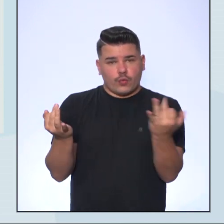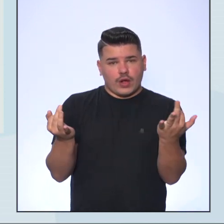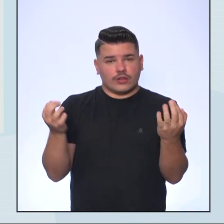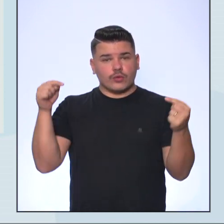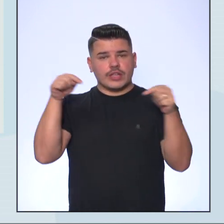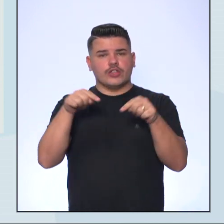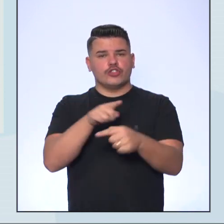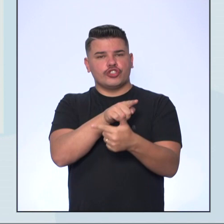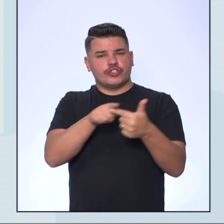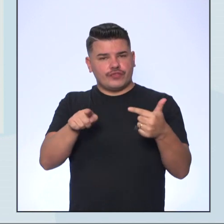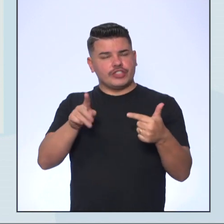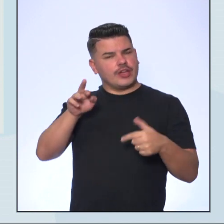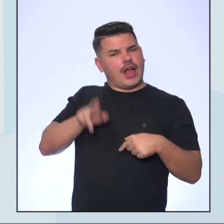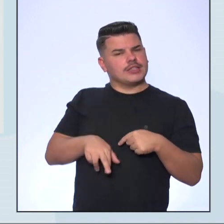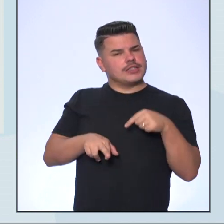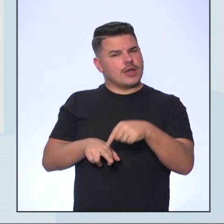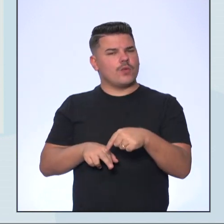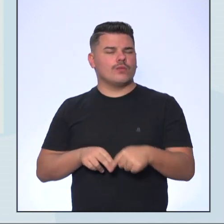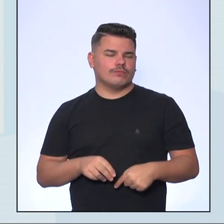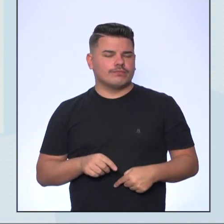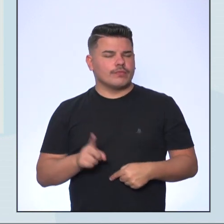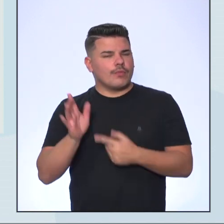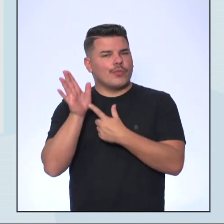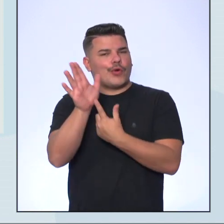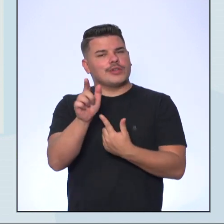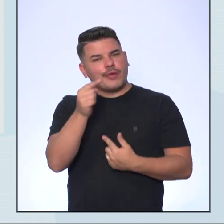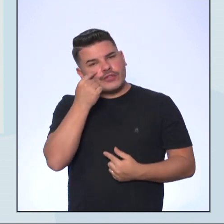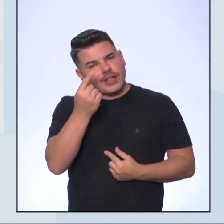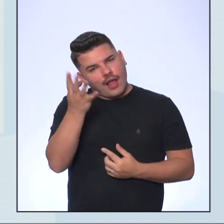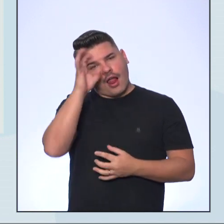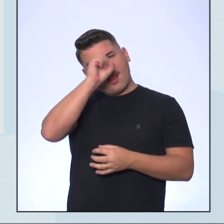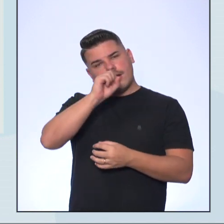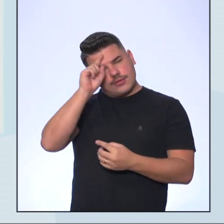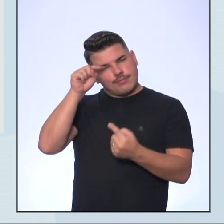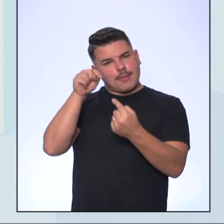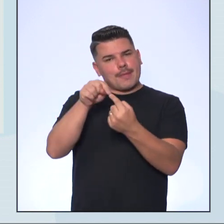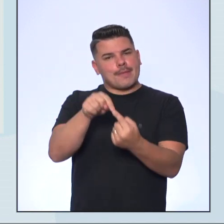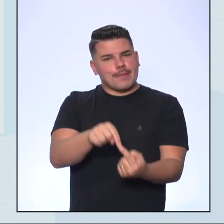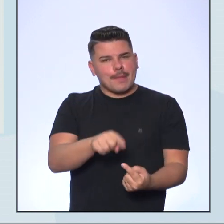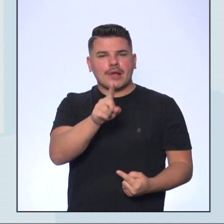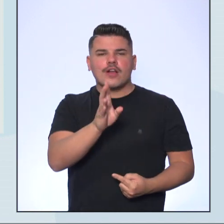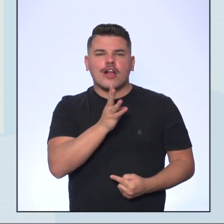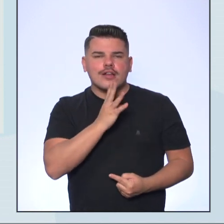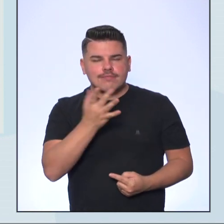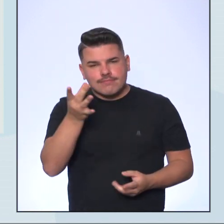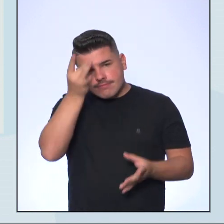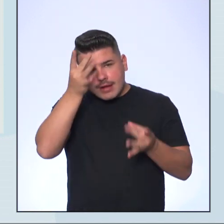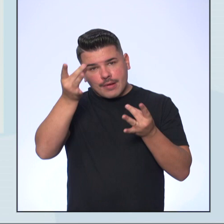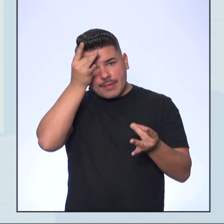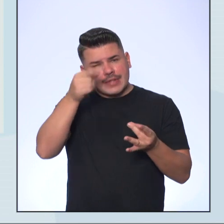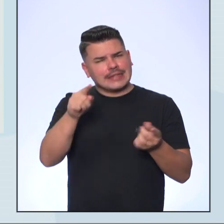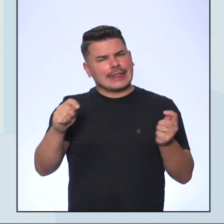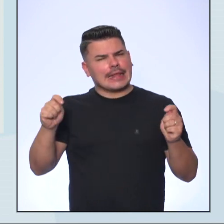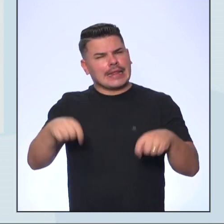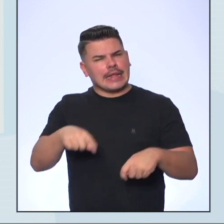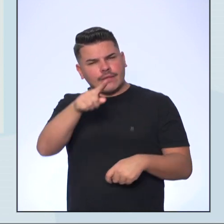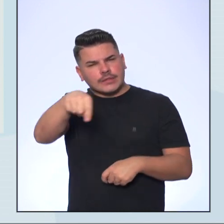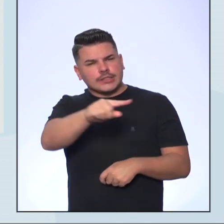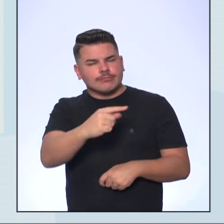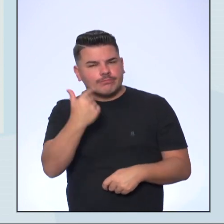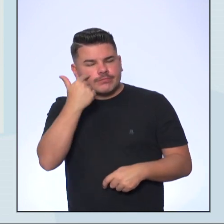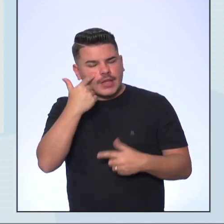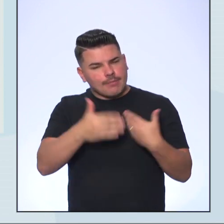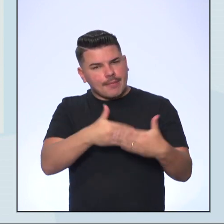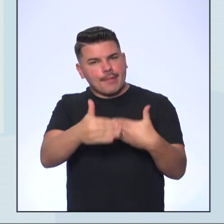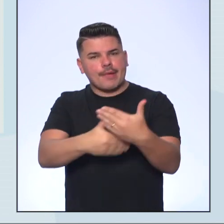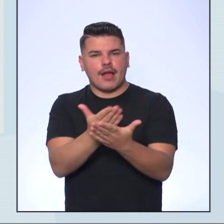de razão, que eu estou trazendo aqui para vocês, estou recapitulando, né, para nós olharmos, vai servir muito para nós